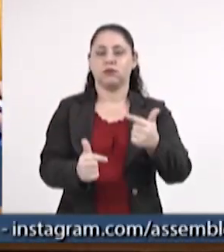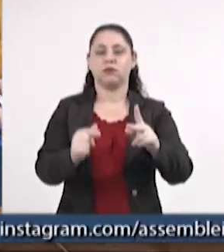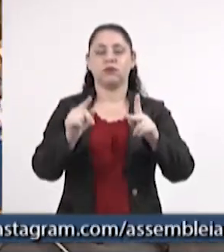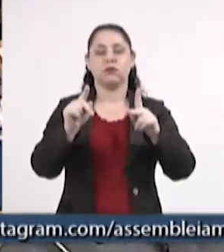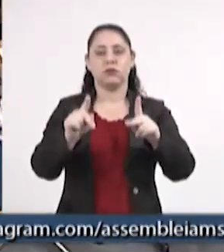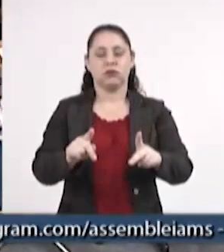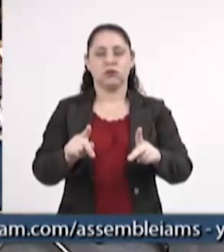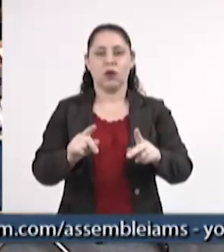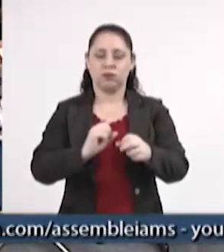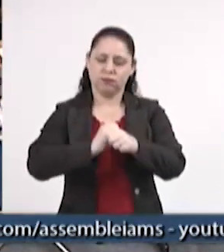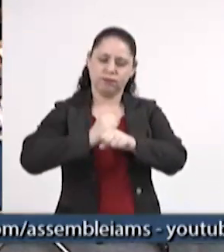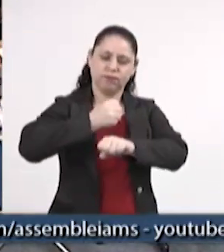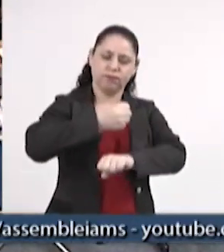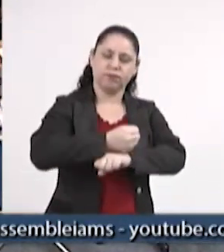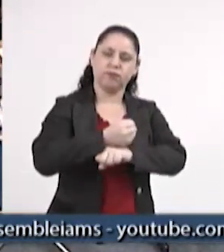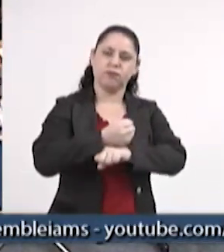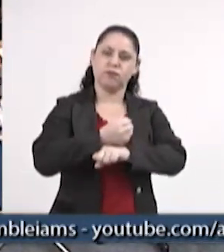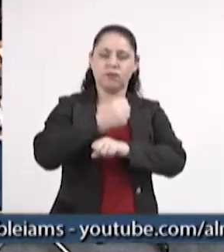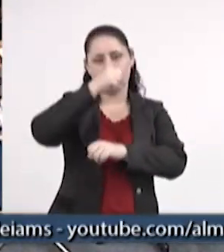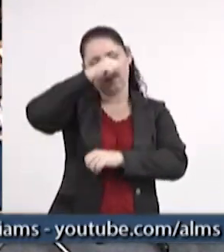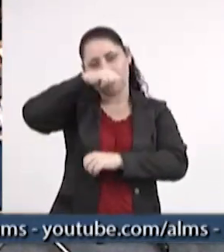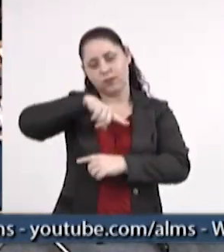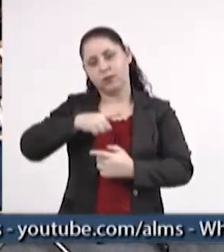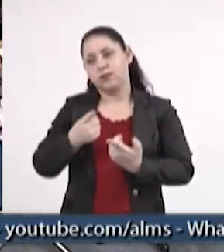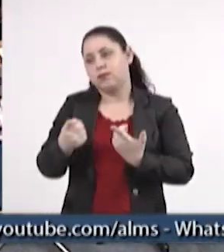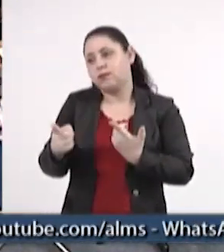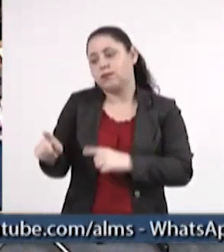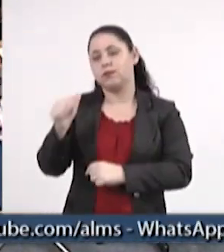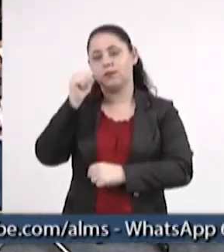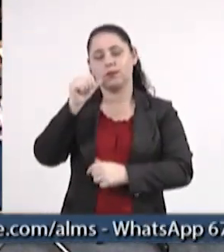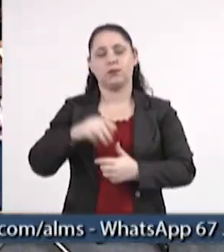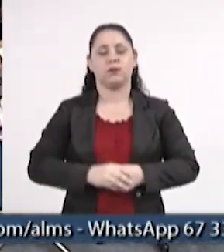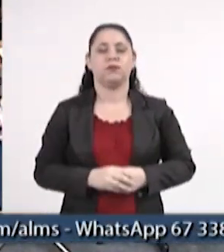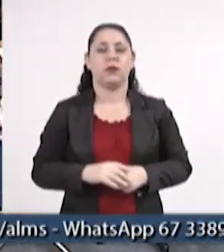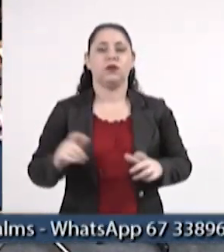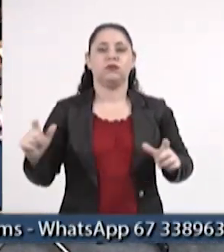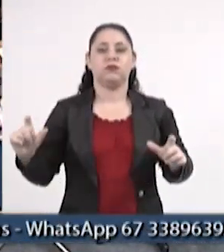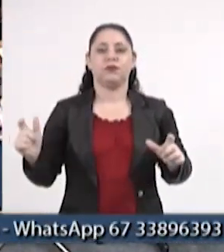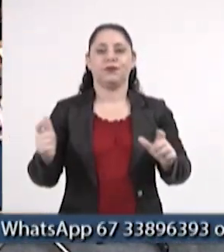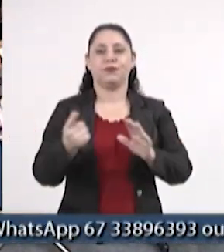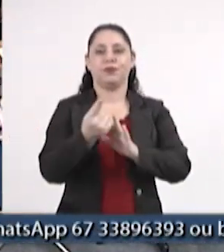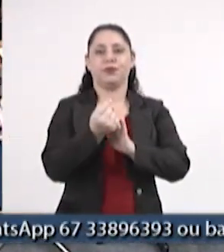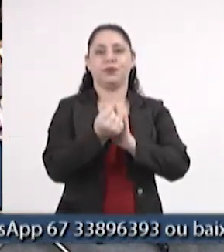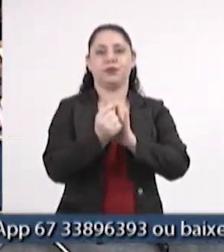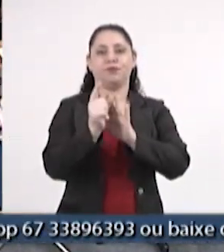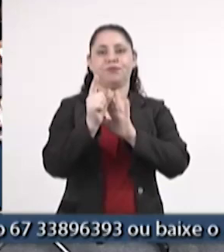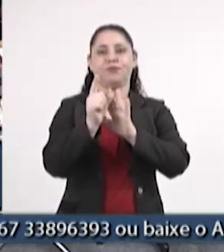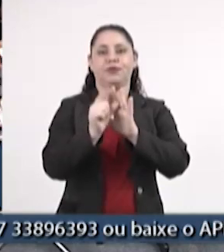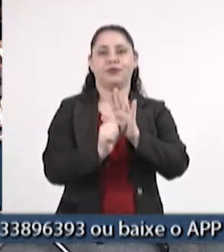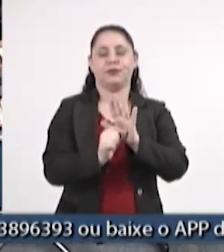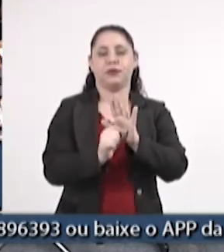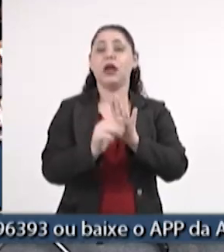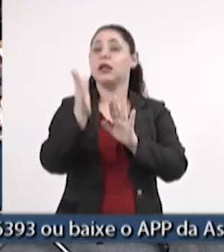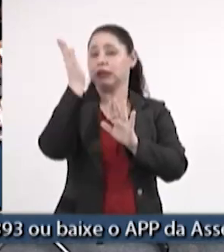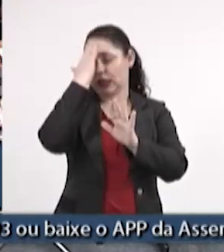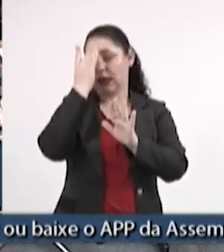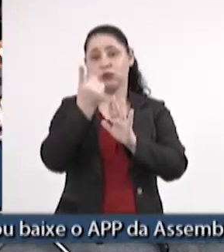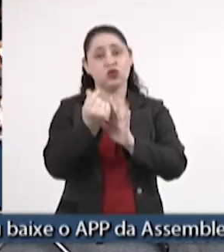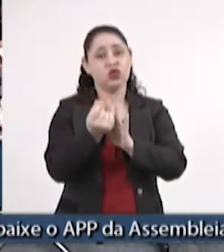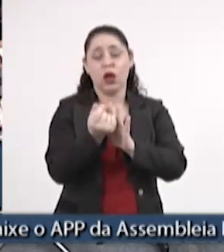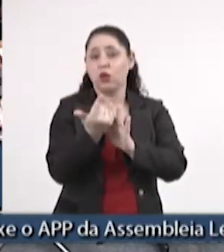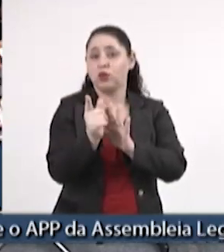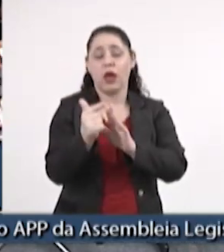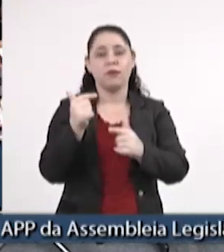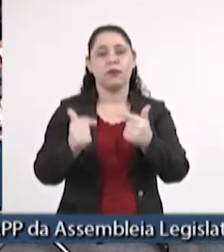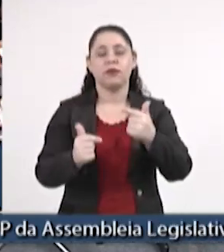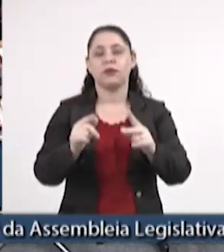enfrentamento à violência contra as mulheres. Diminuiu-se o orçamento. E nós sabemos que sem orçamento não tem